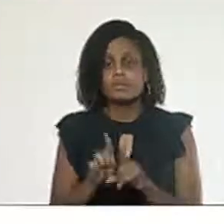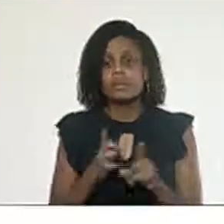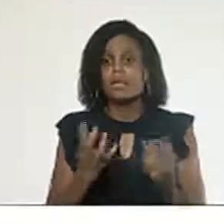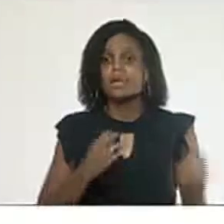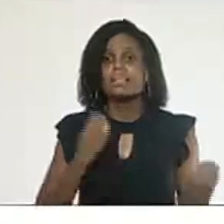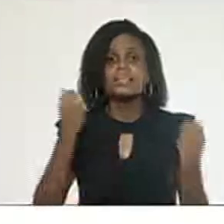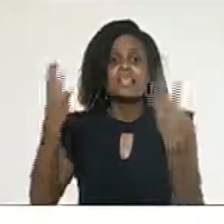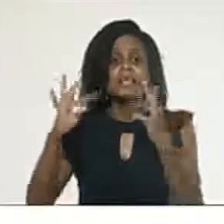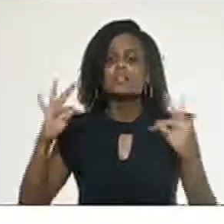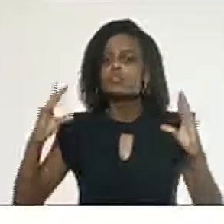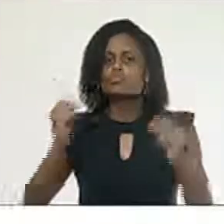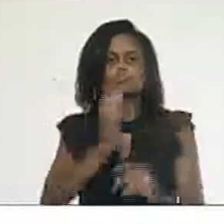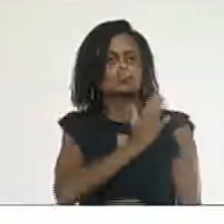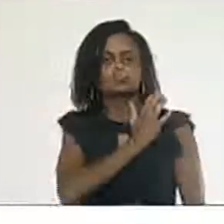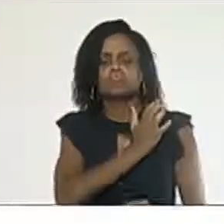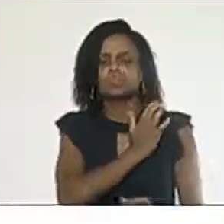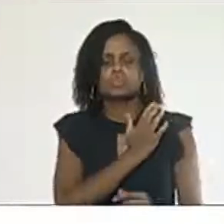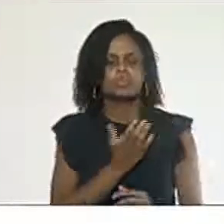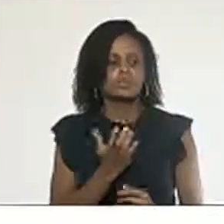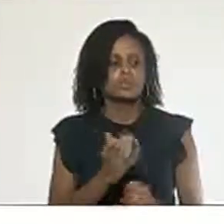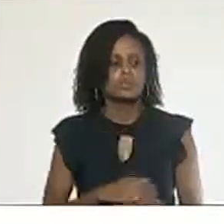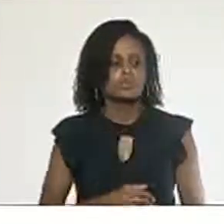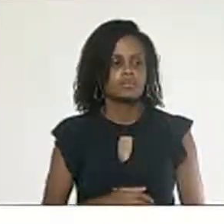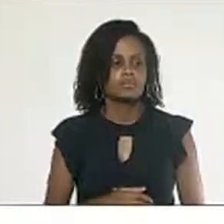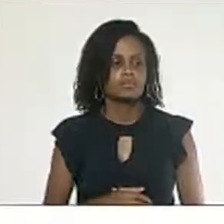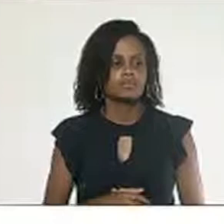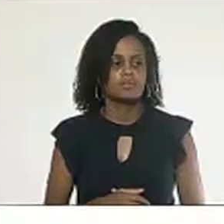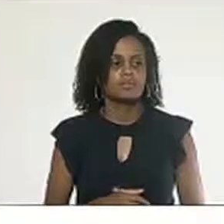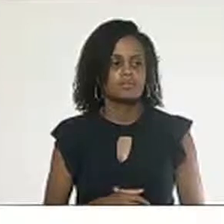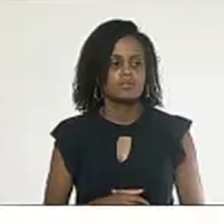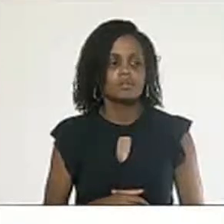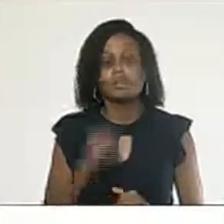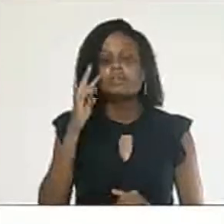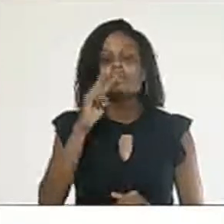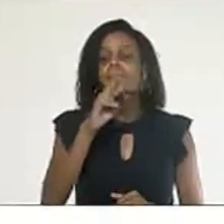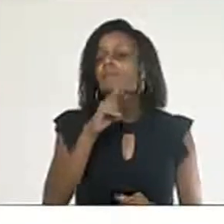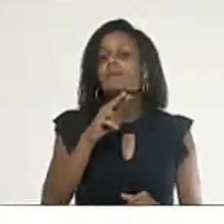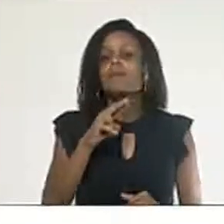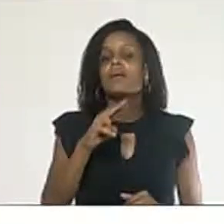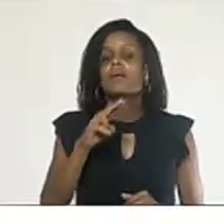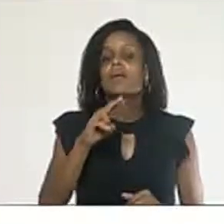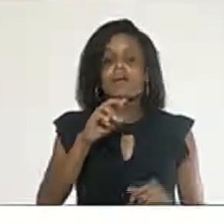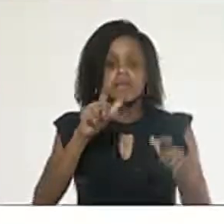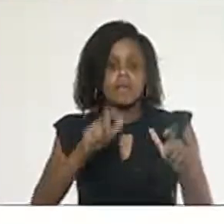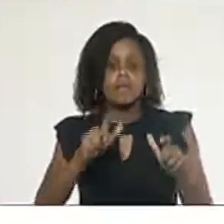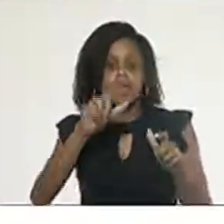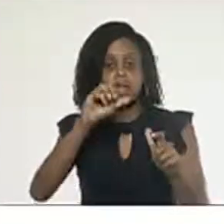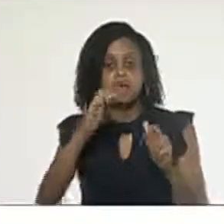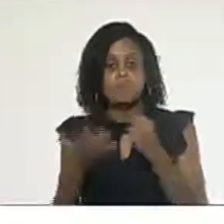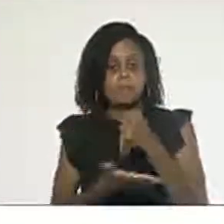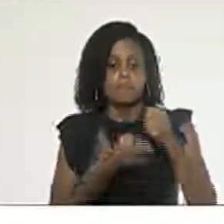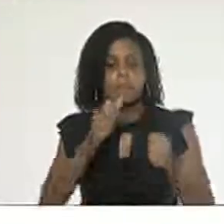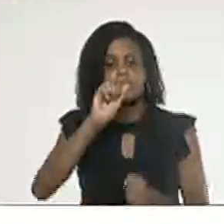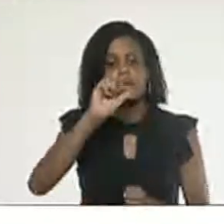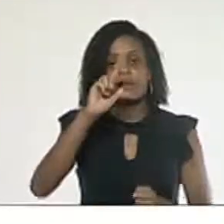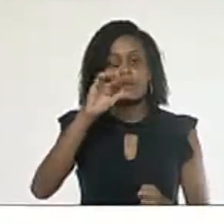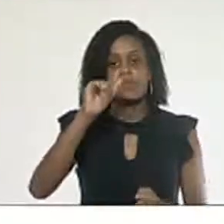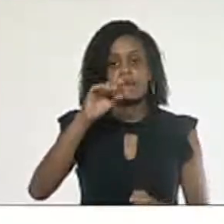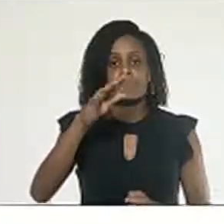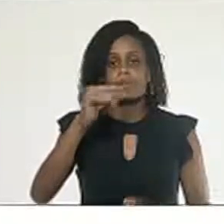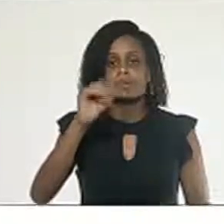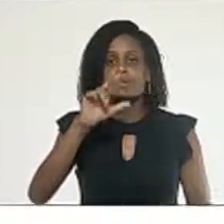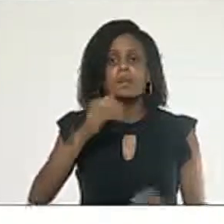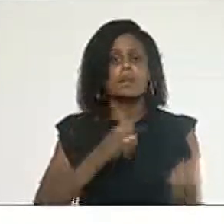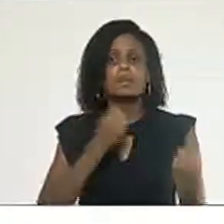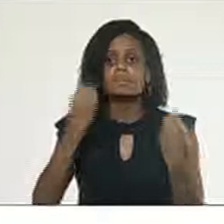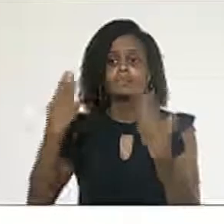vê ali a base de Alcântara sendo entregue de mão beijada para